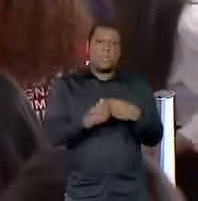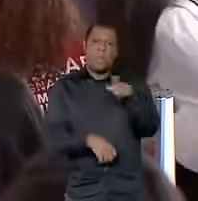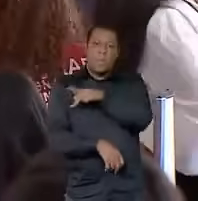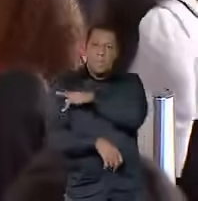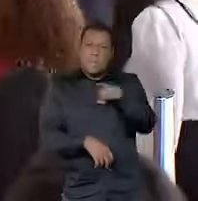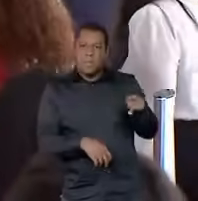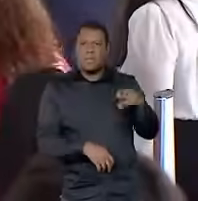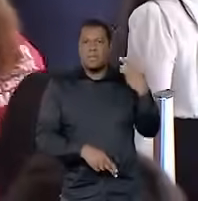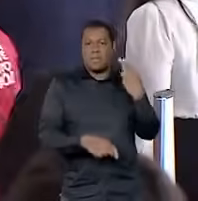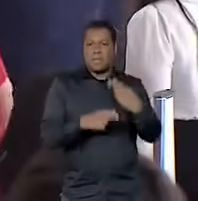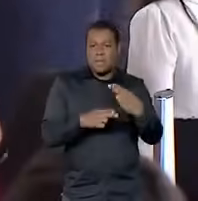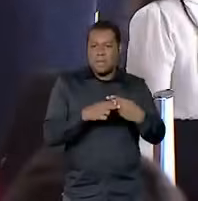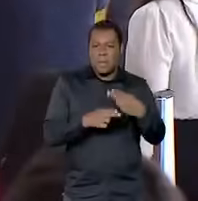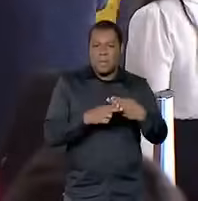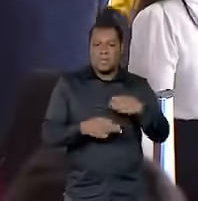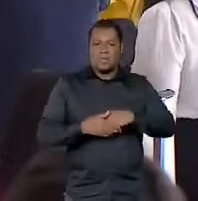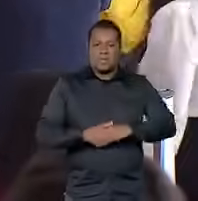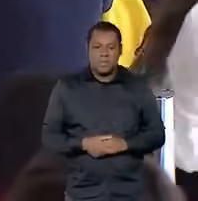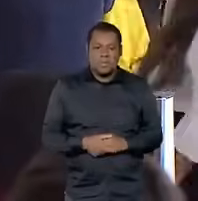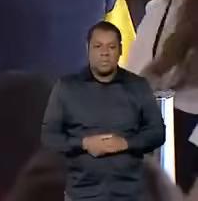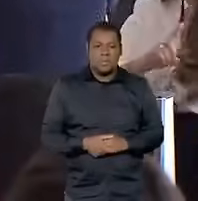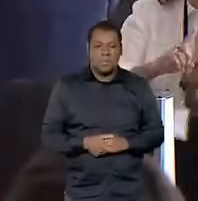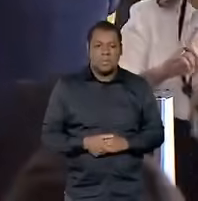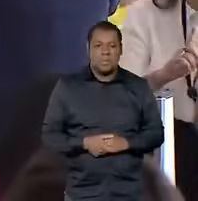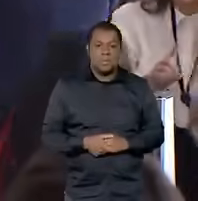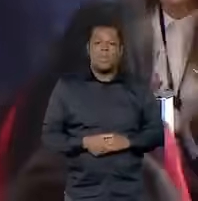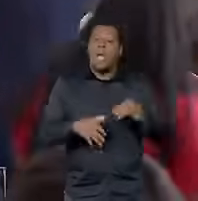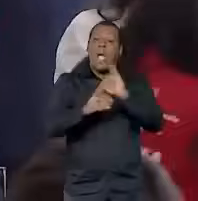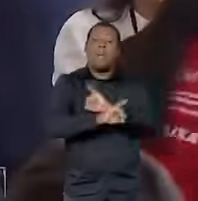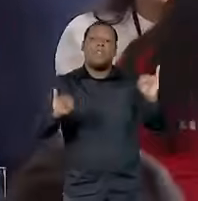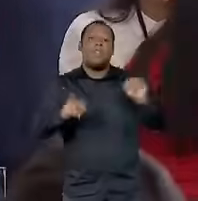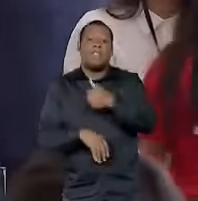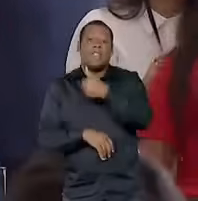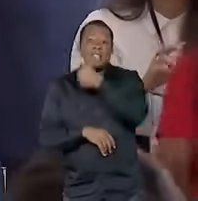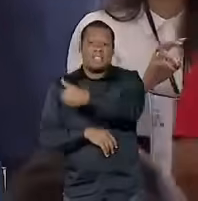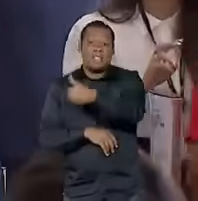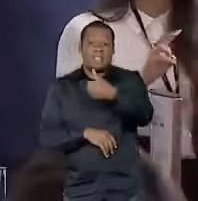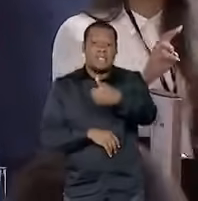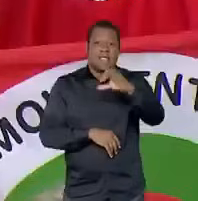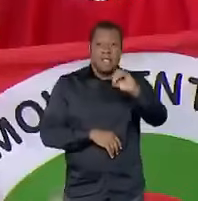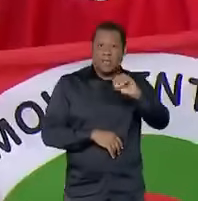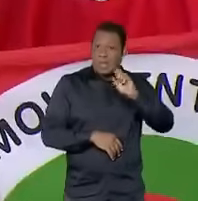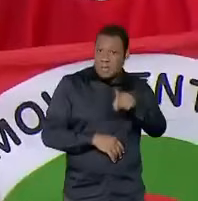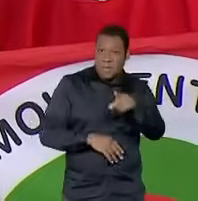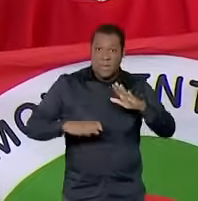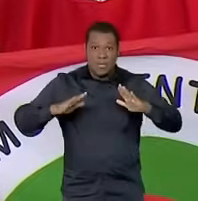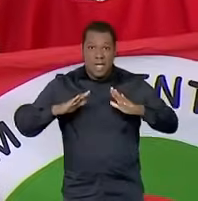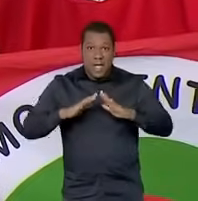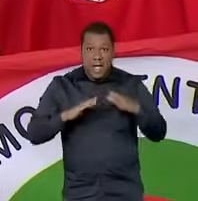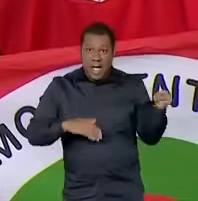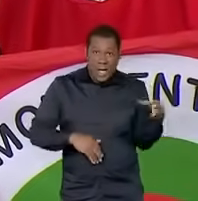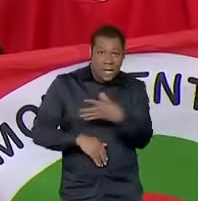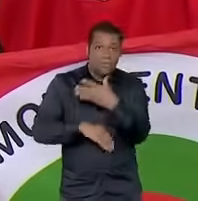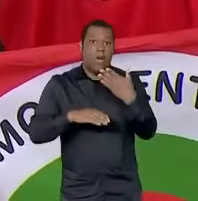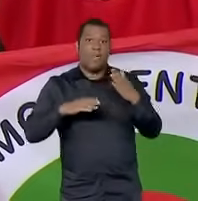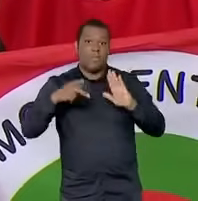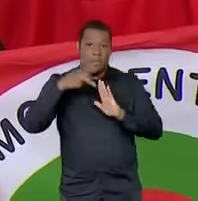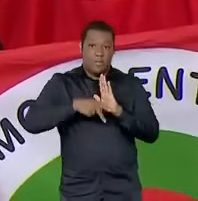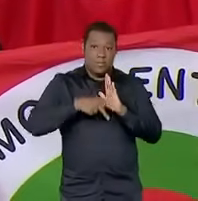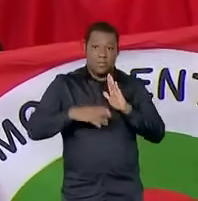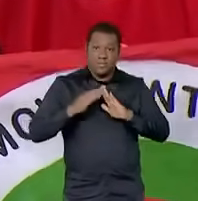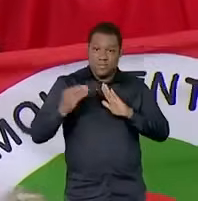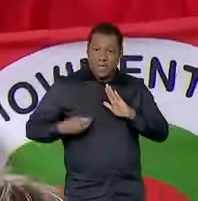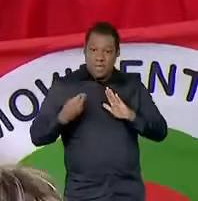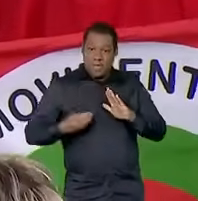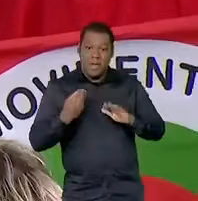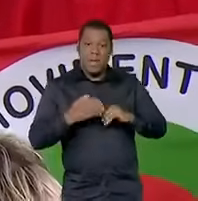Caixa Econômica Federal. São mais de 110 mil novas moradias nas duas modalidades